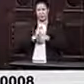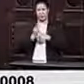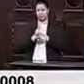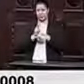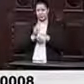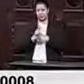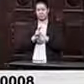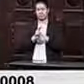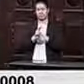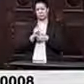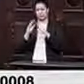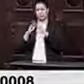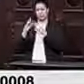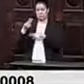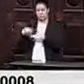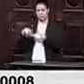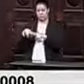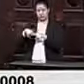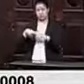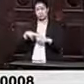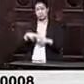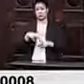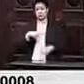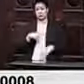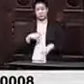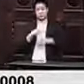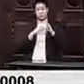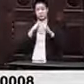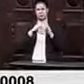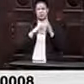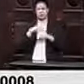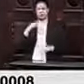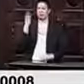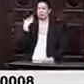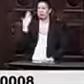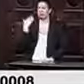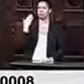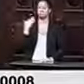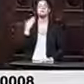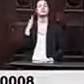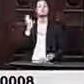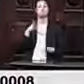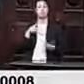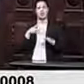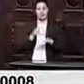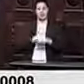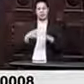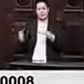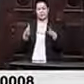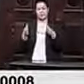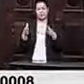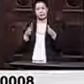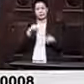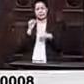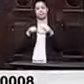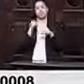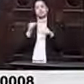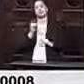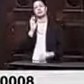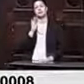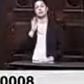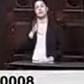penitenciários. Um concurso antigo, cuja validade foi ratificada, mas